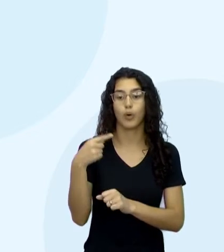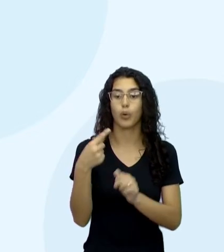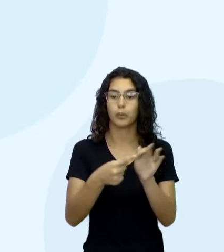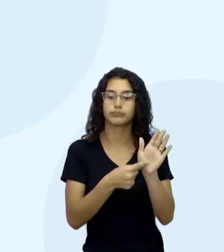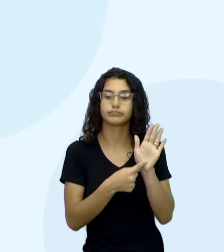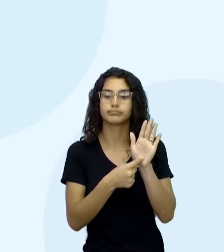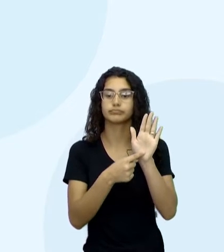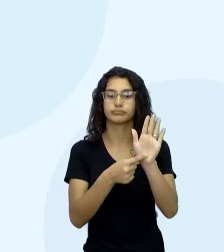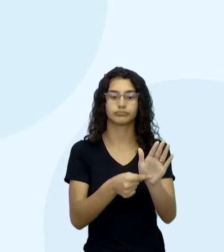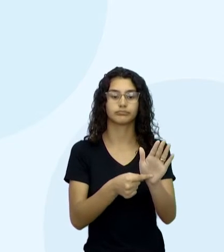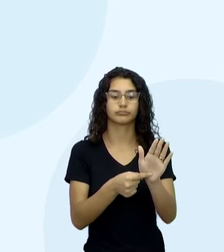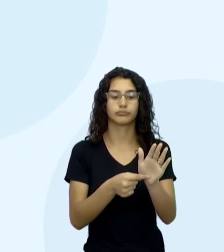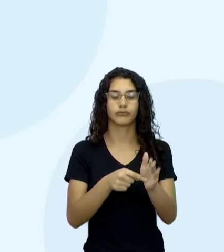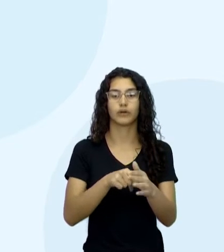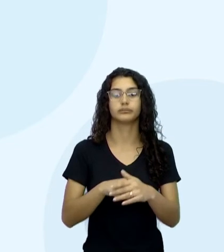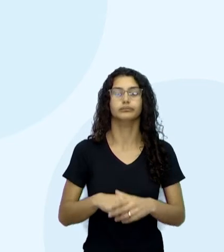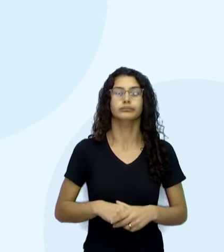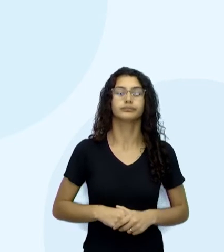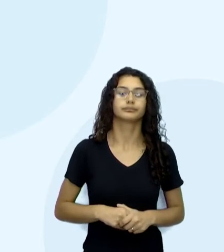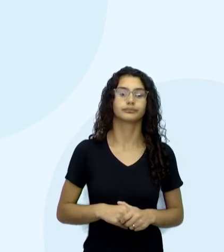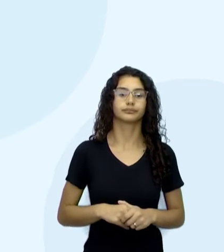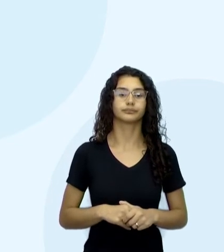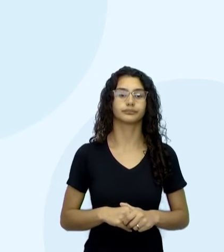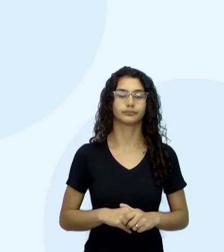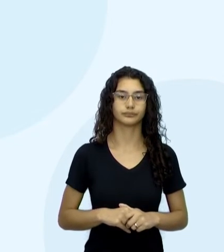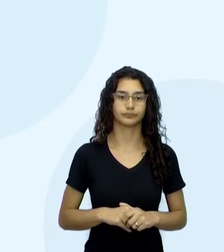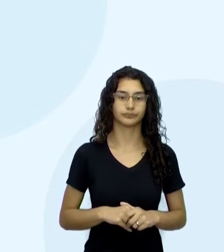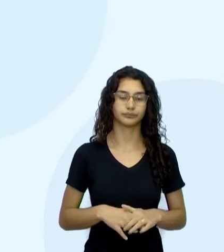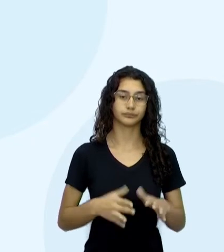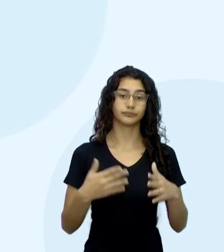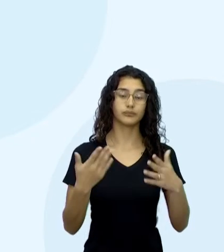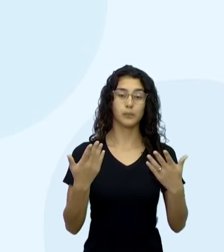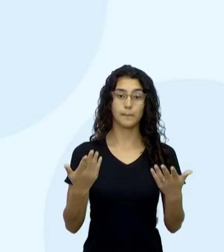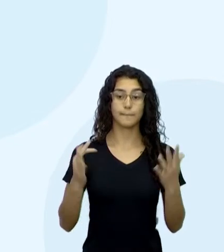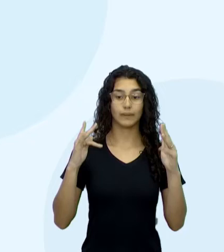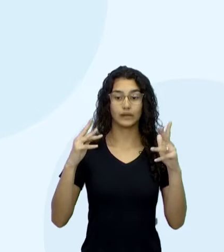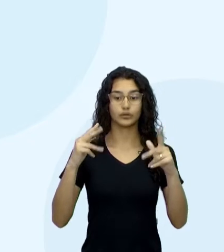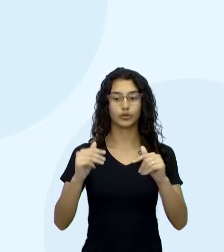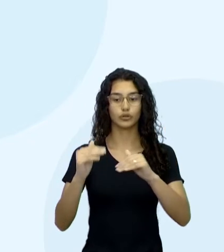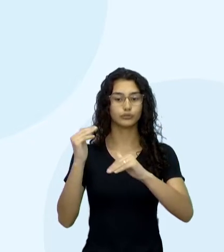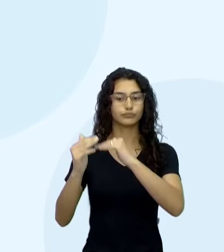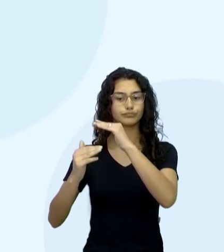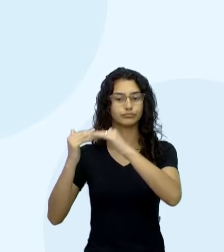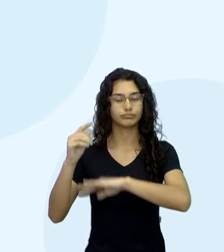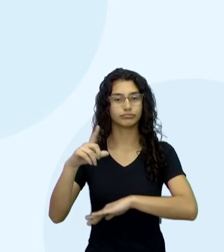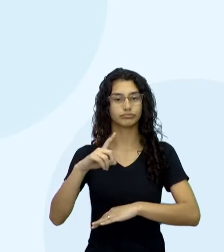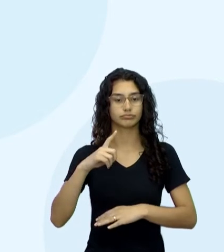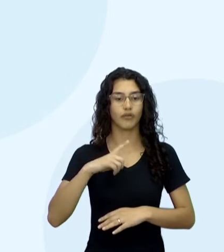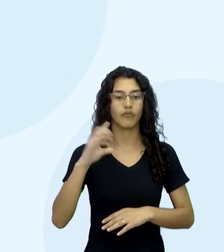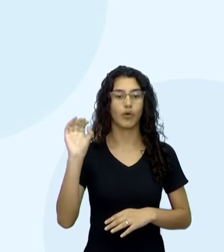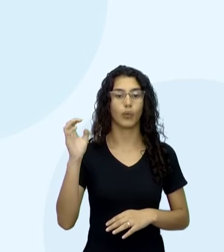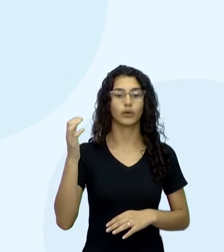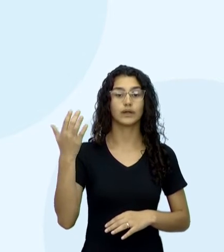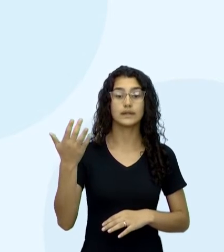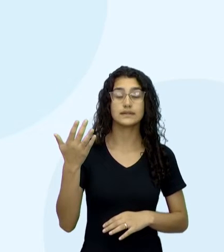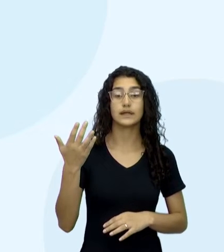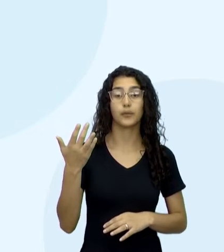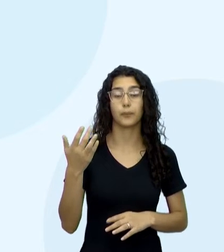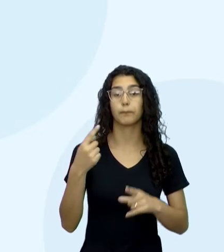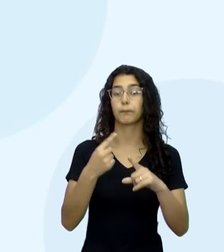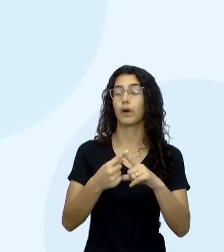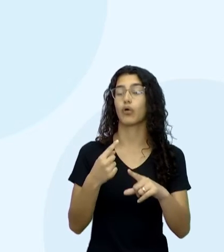aparece né o homo sapiens Só que todo esse crescimento pessoal ocorreu às custas